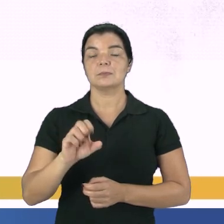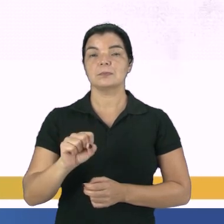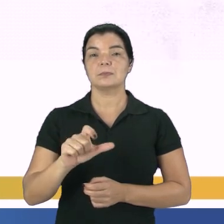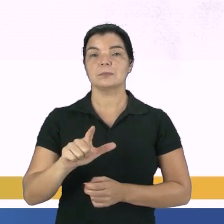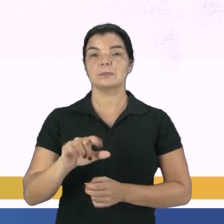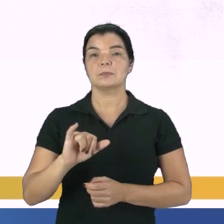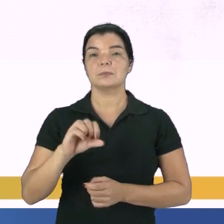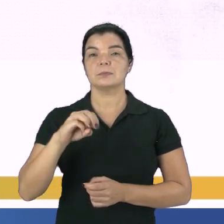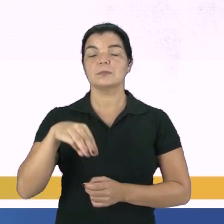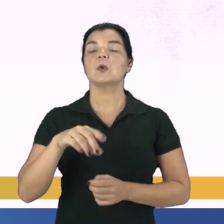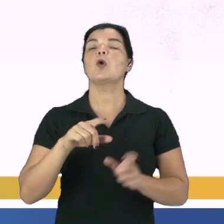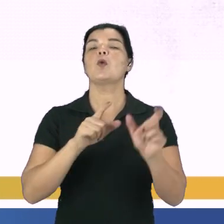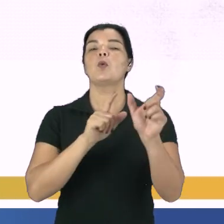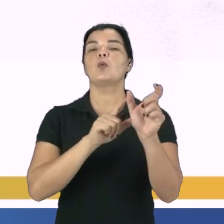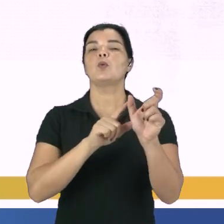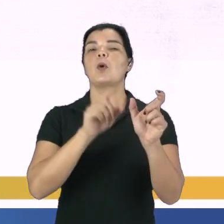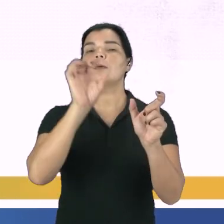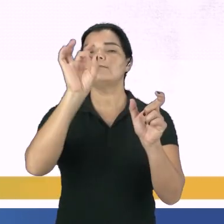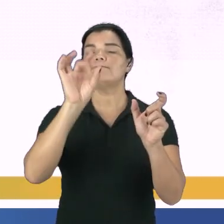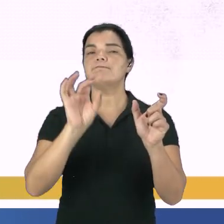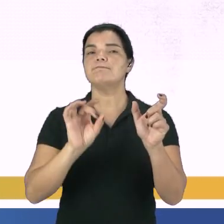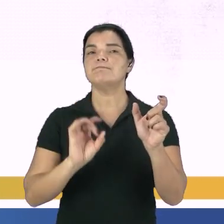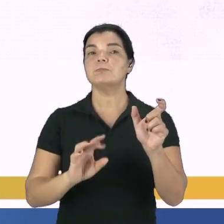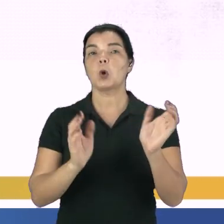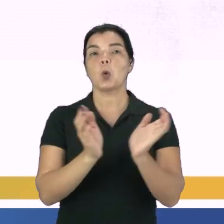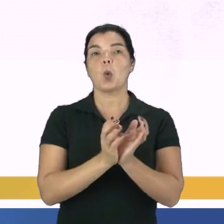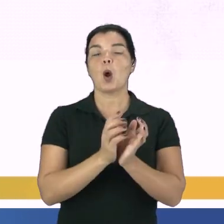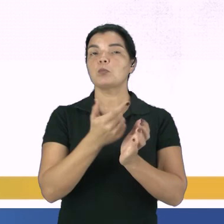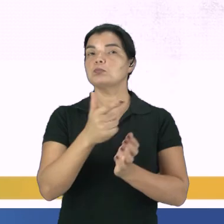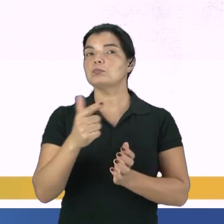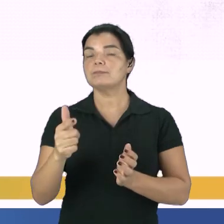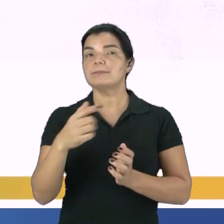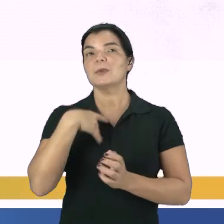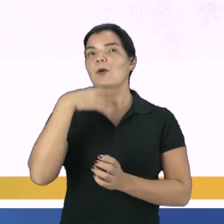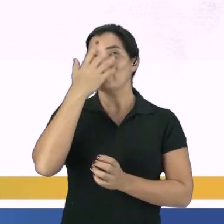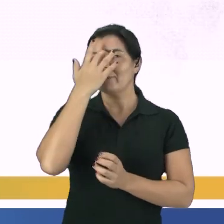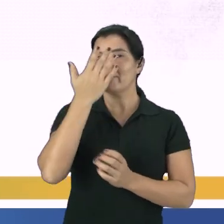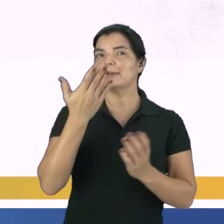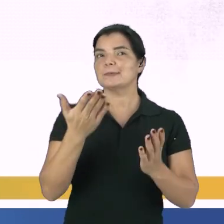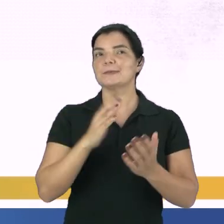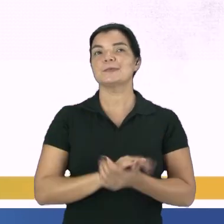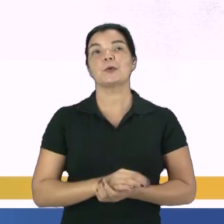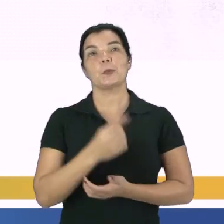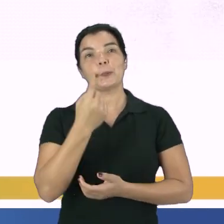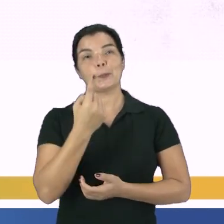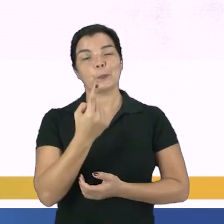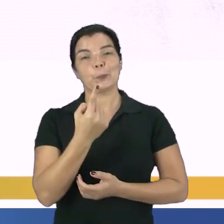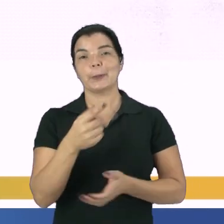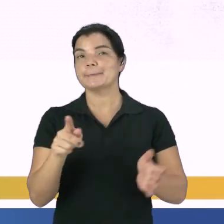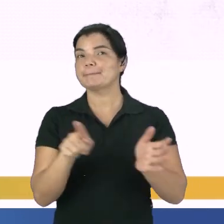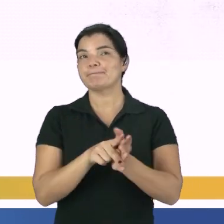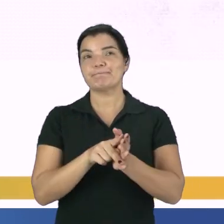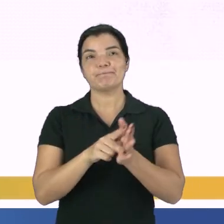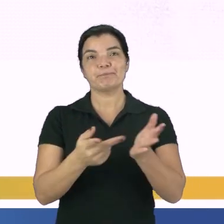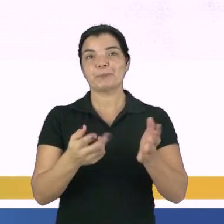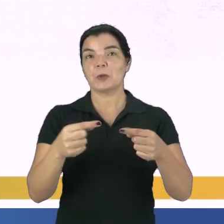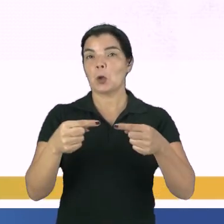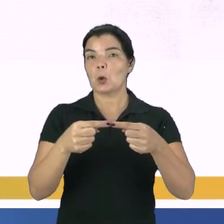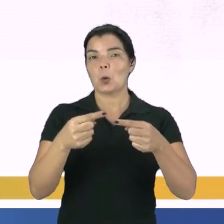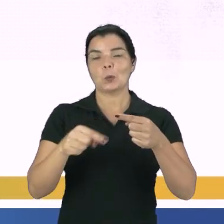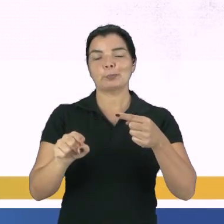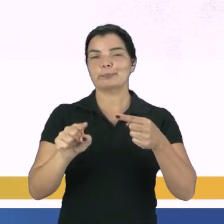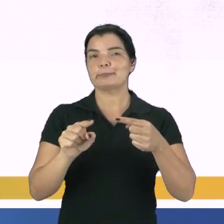perceber qual dessas palavras não está fazendo parte desse grupo? Tá fácil, né? Uma delas não se conecta